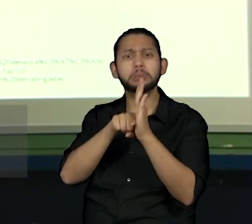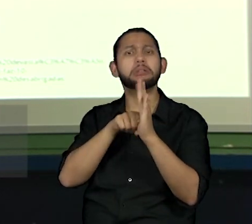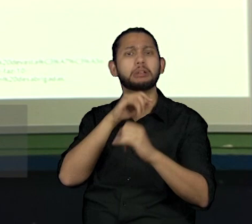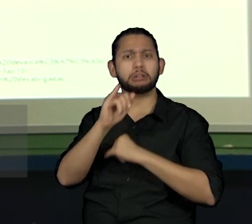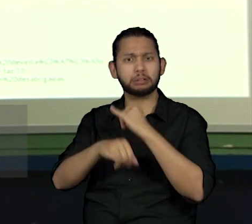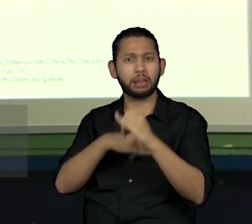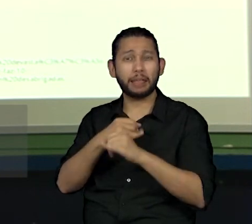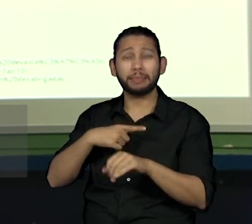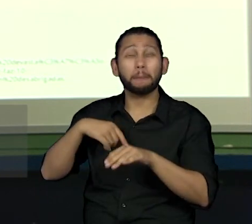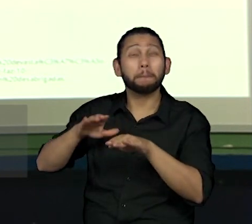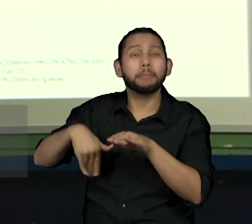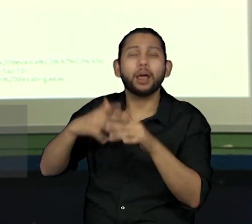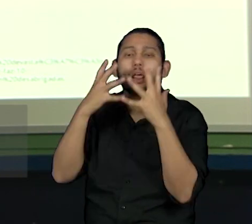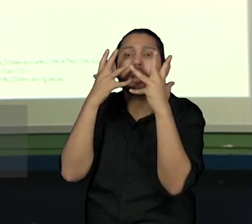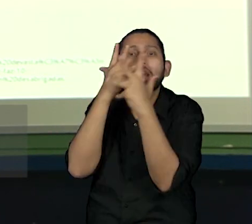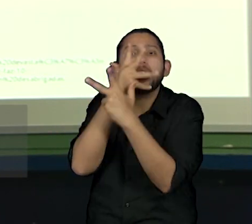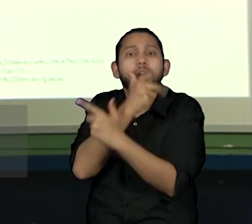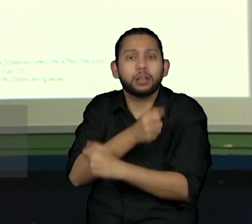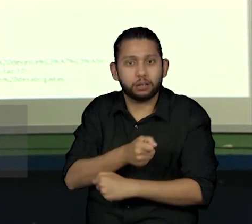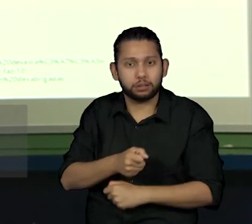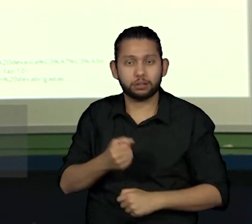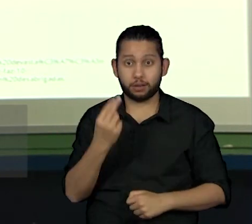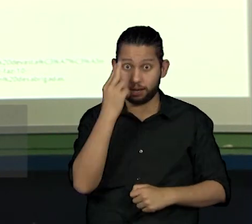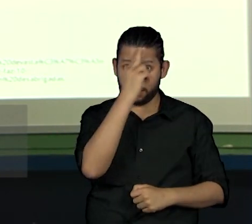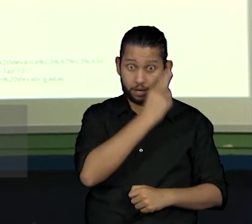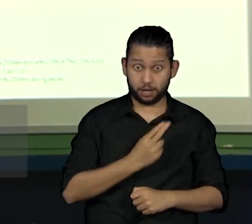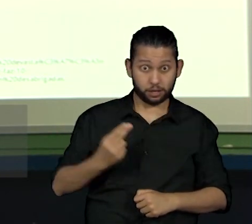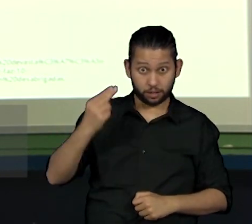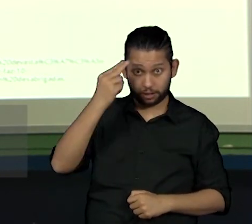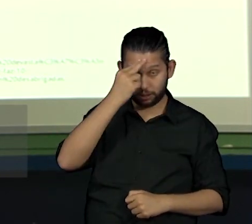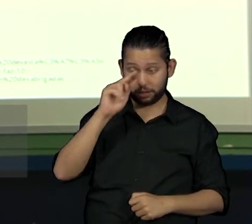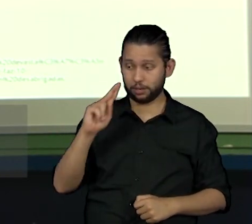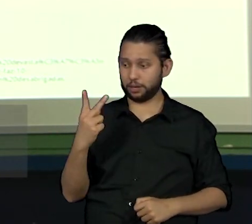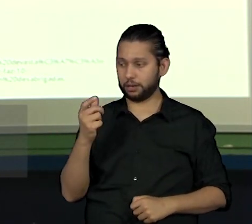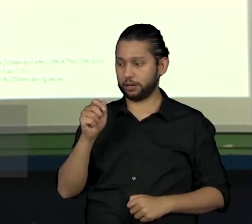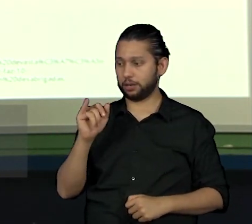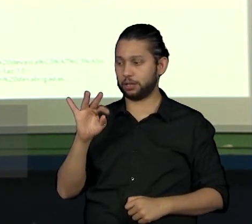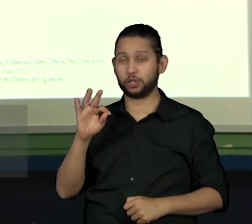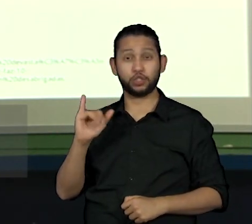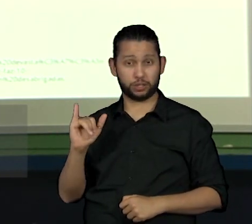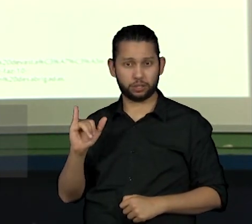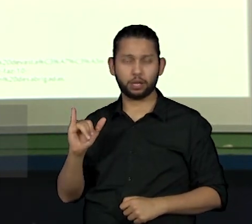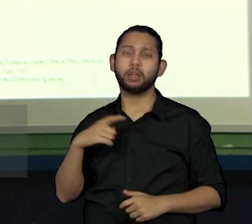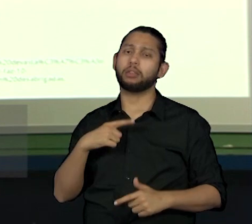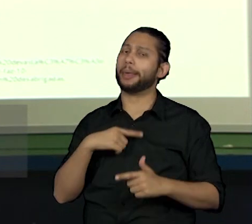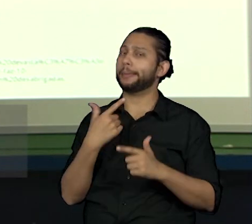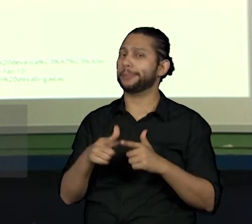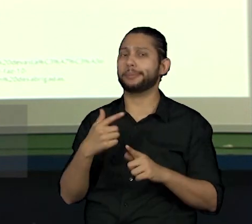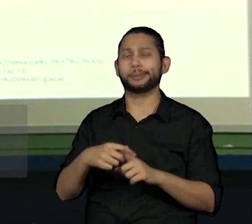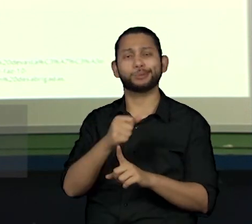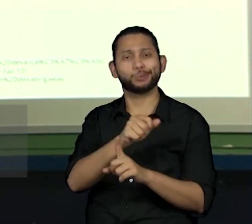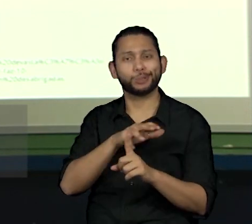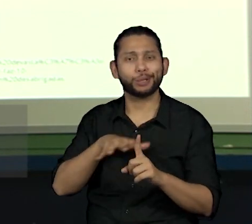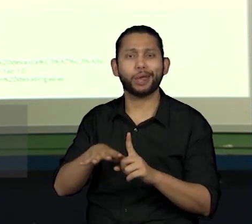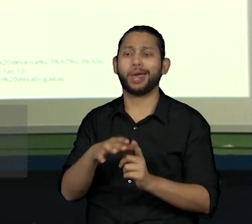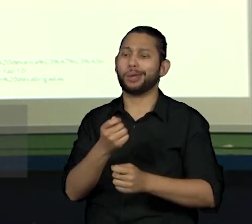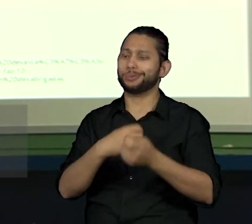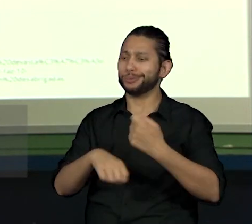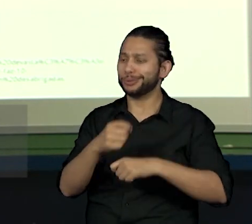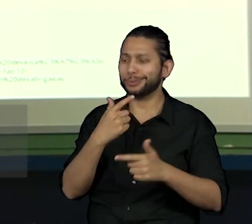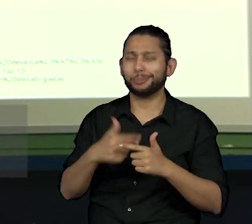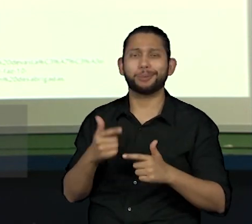praias muito bonitas. Mas é um país que sofre com muitos problemas sociais,